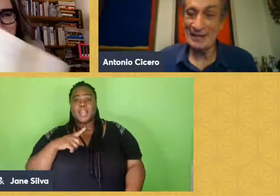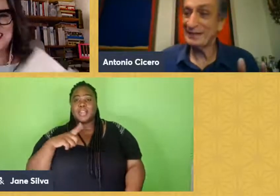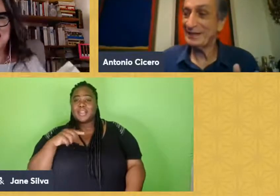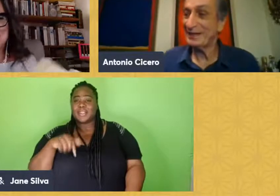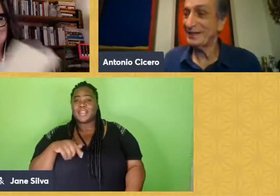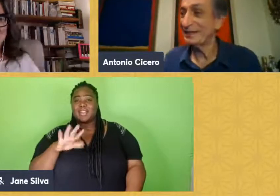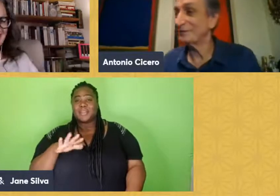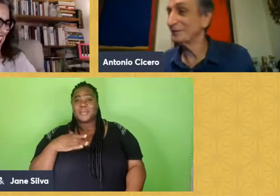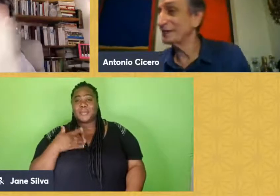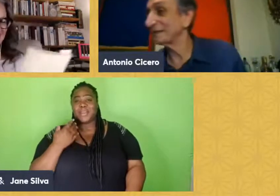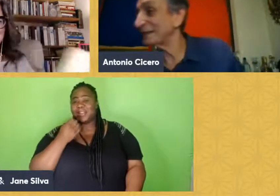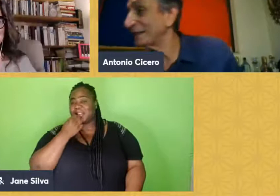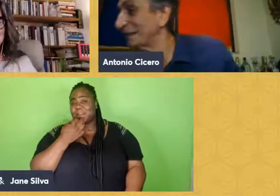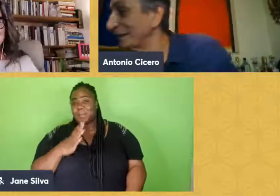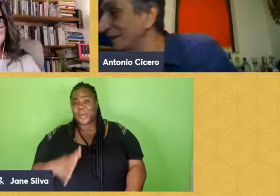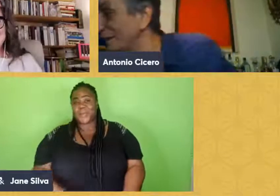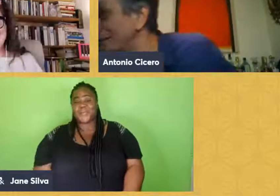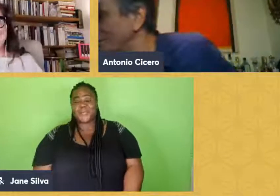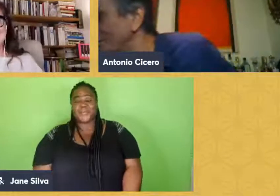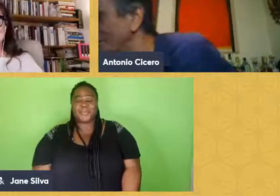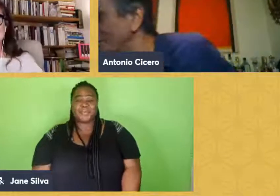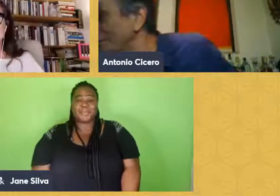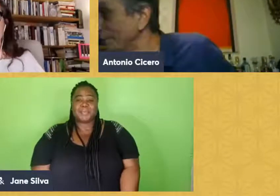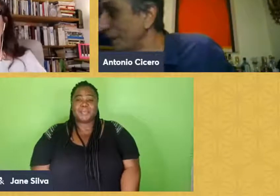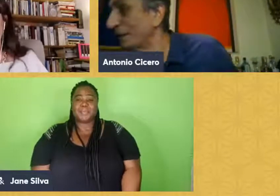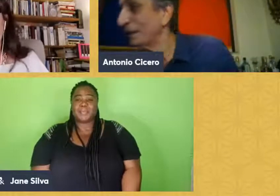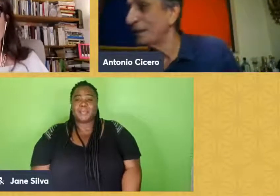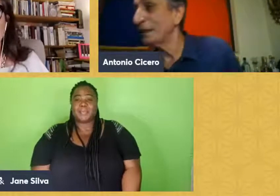adianta para você ler.